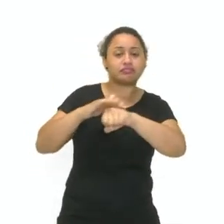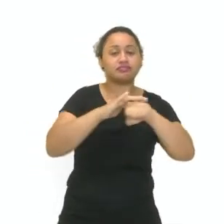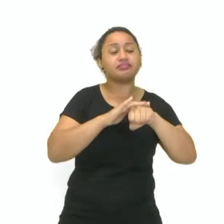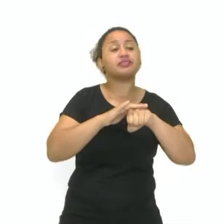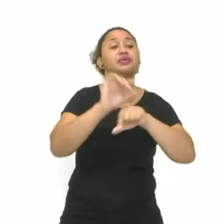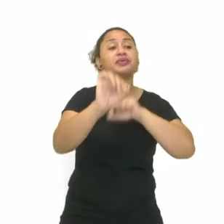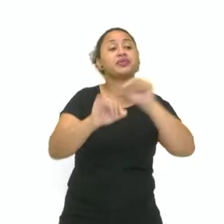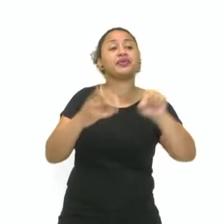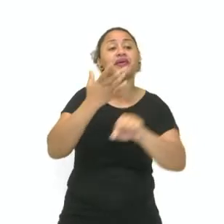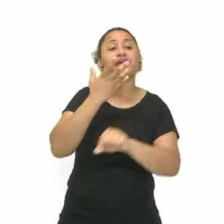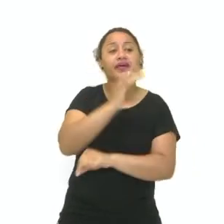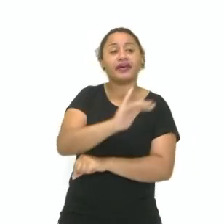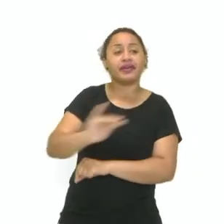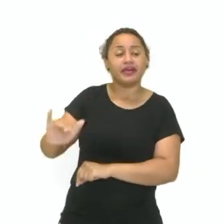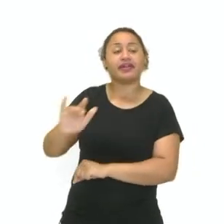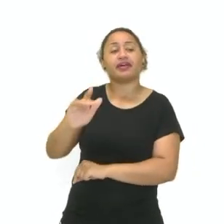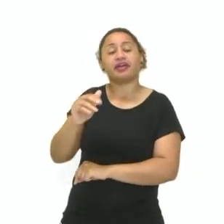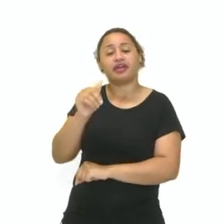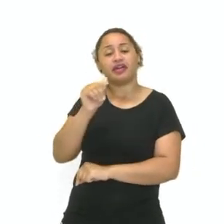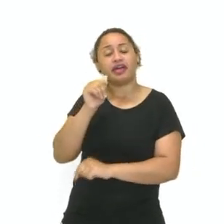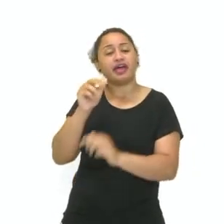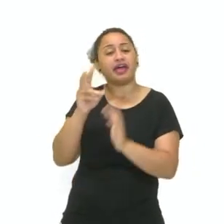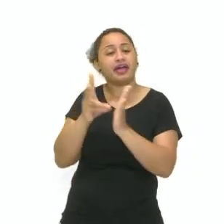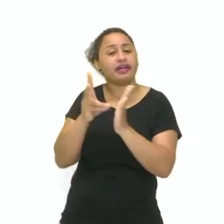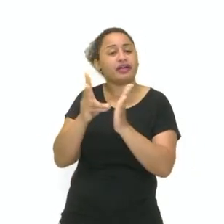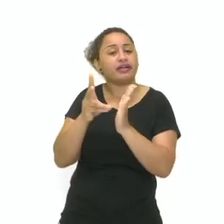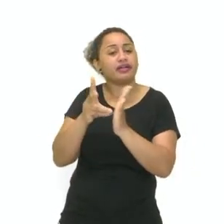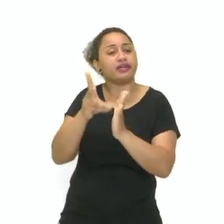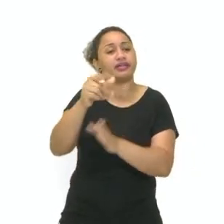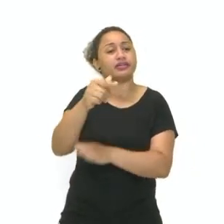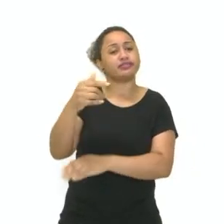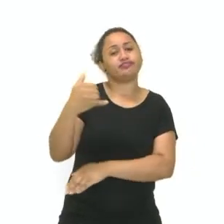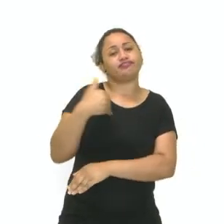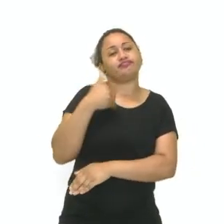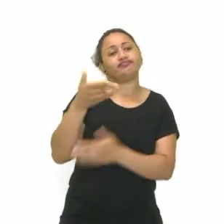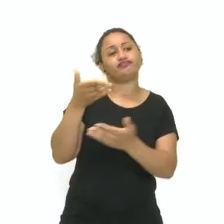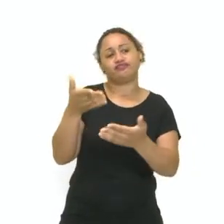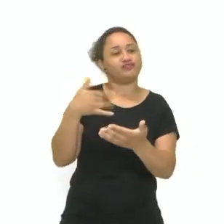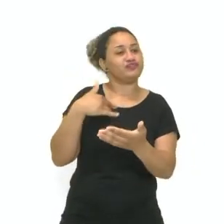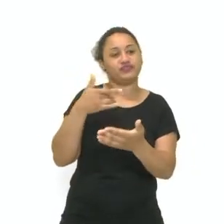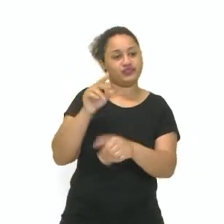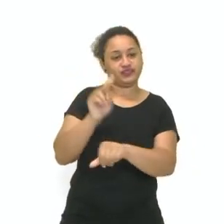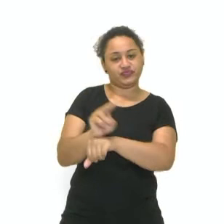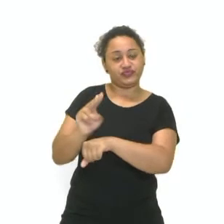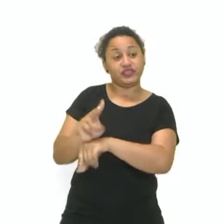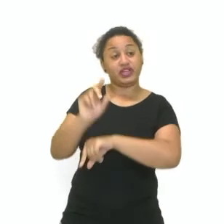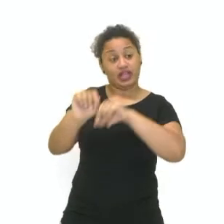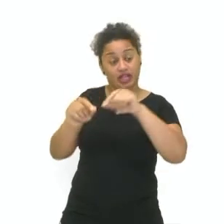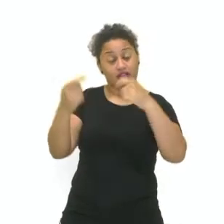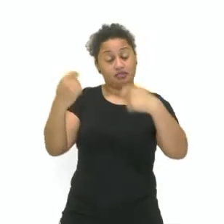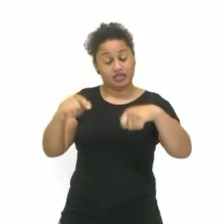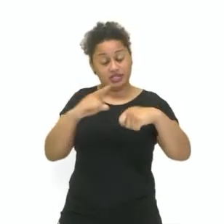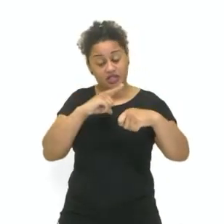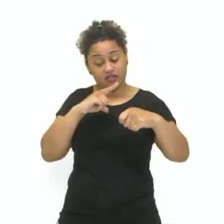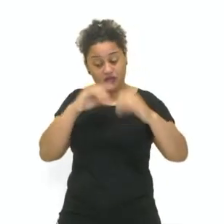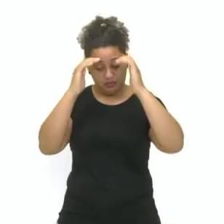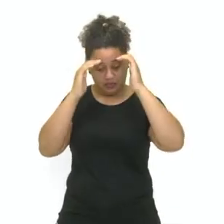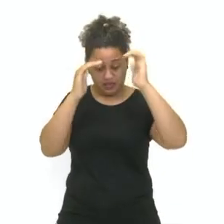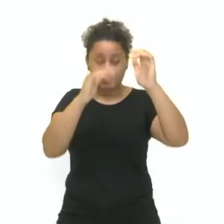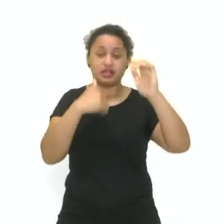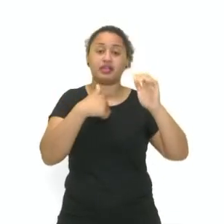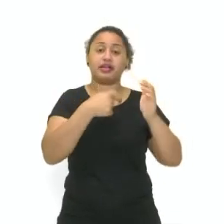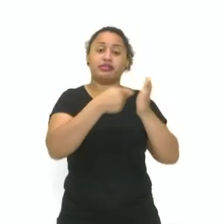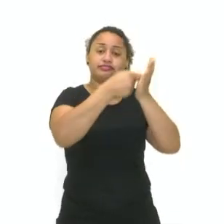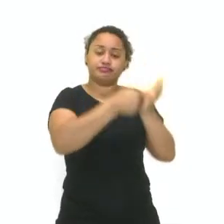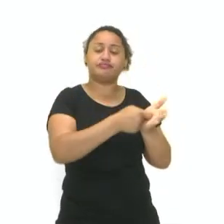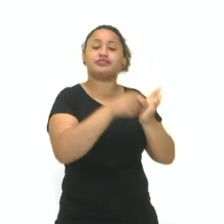a infância da indiazinha de 7 anos, desassistida por quem teria que cumprir o dever constitucional, o